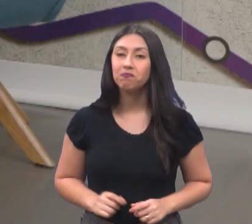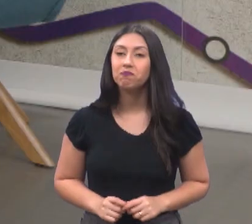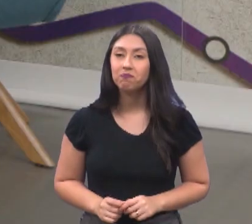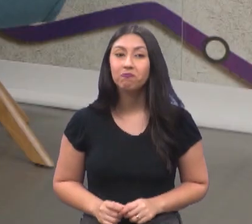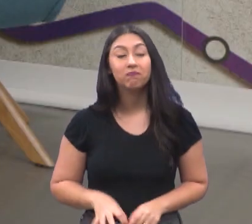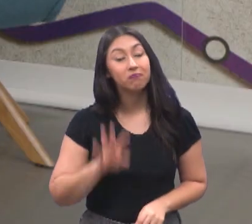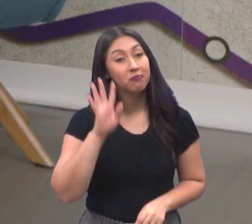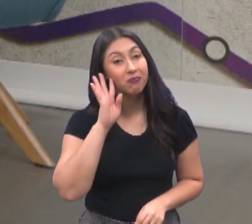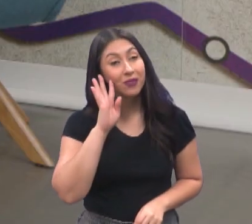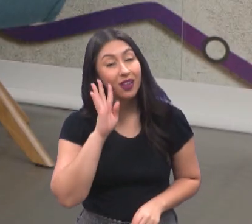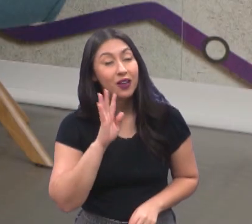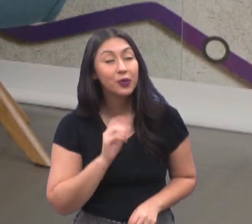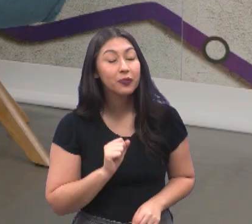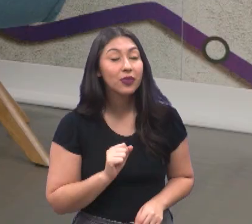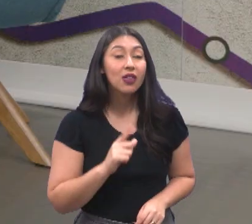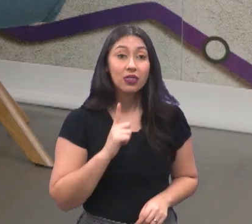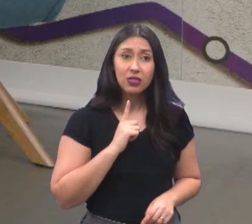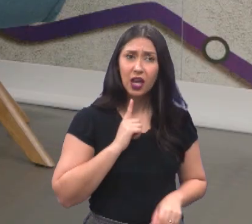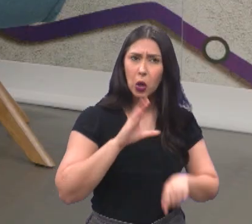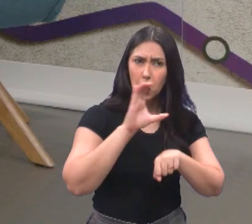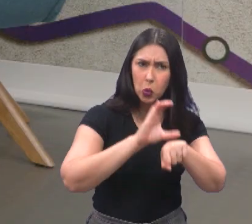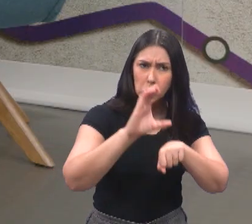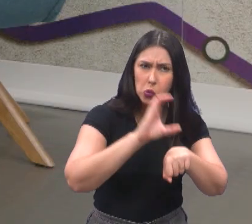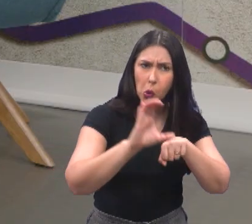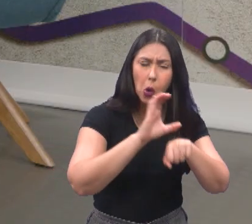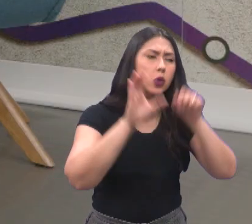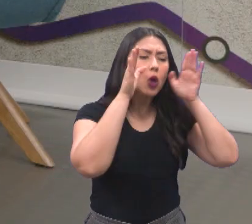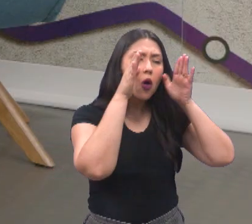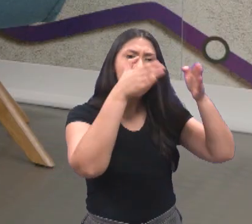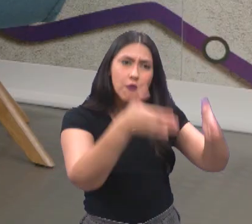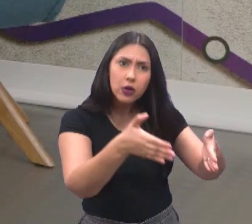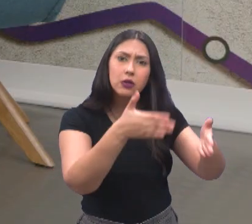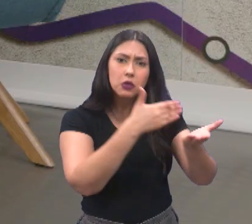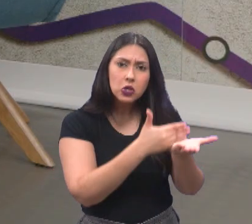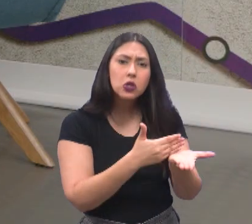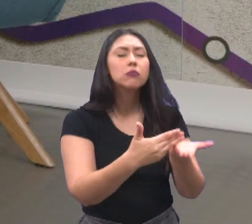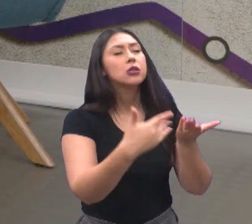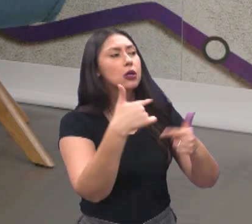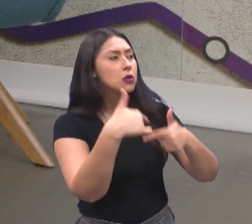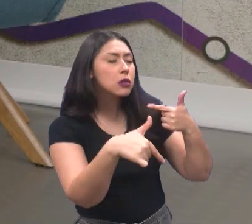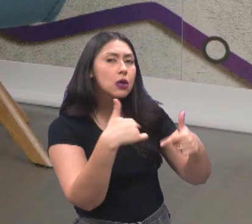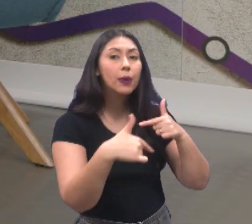Legal, Verônica. E aí tem uma formação técnica para entrar nessa área?